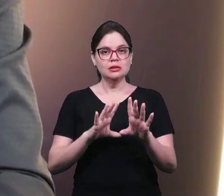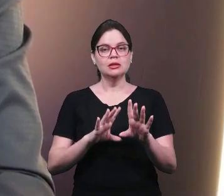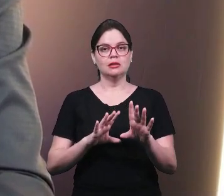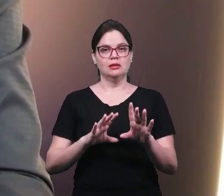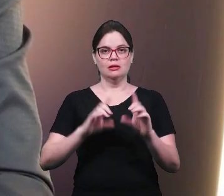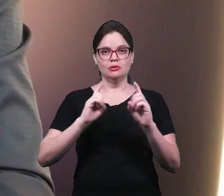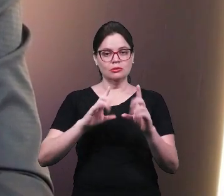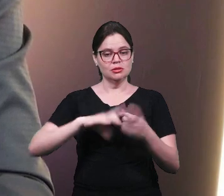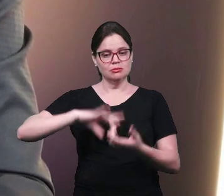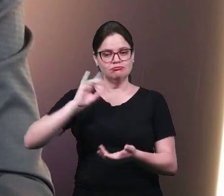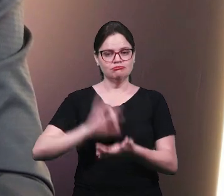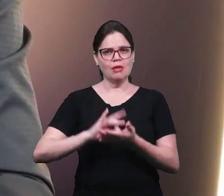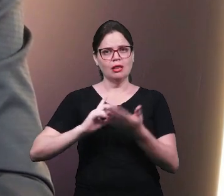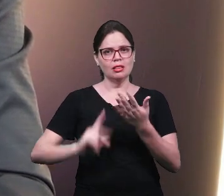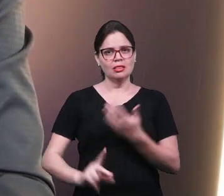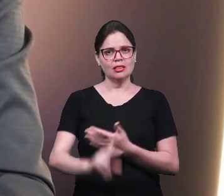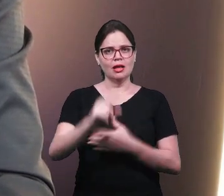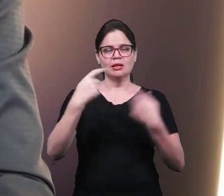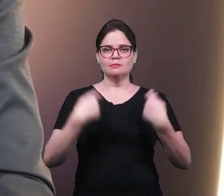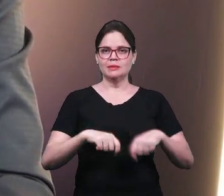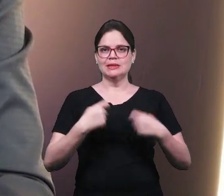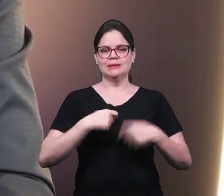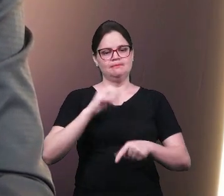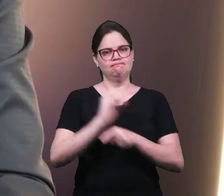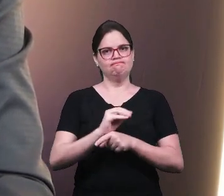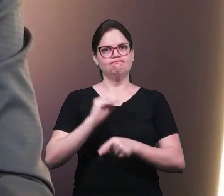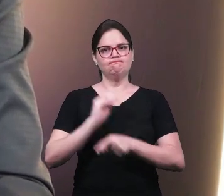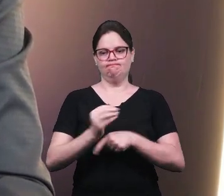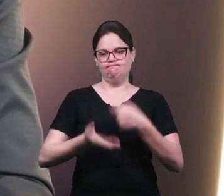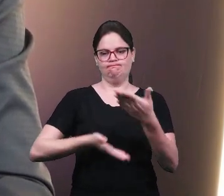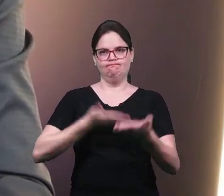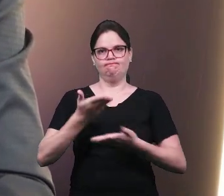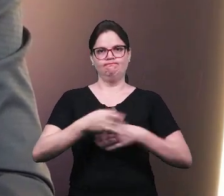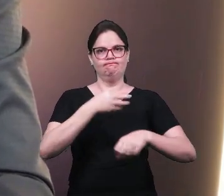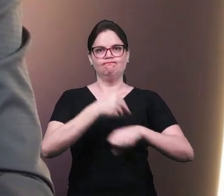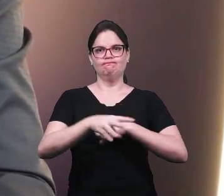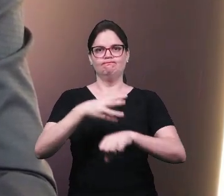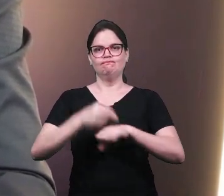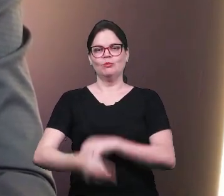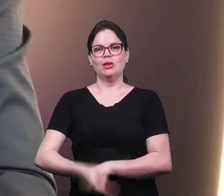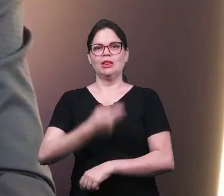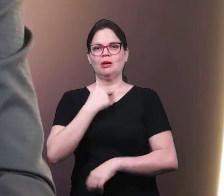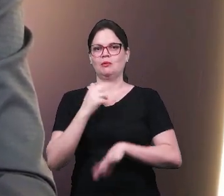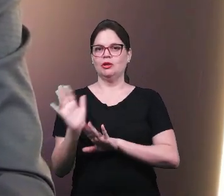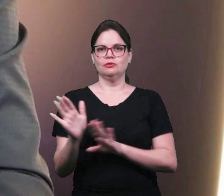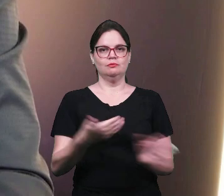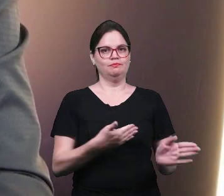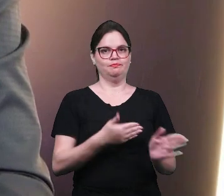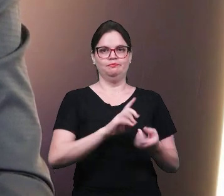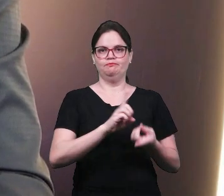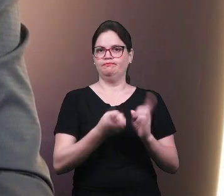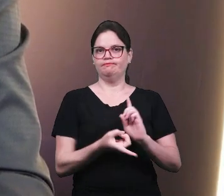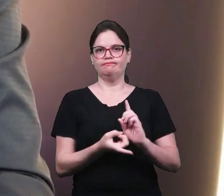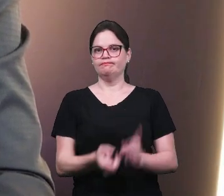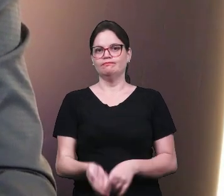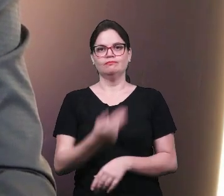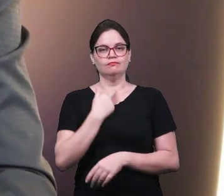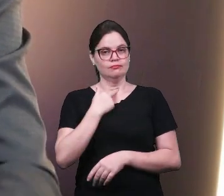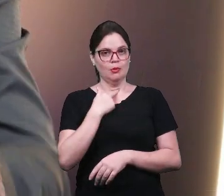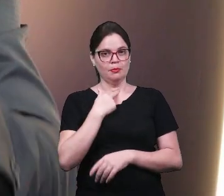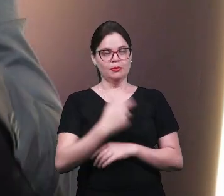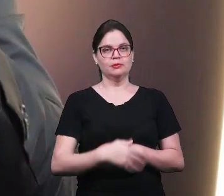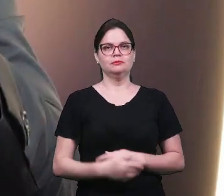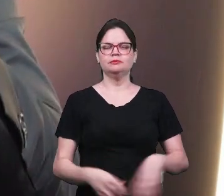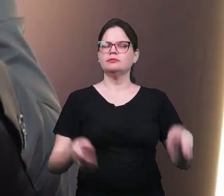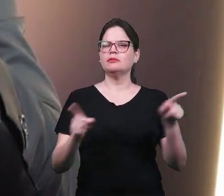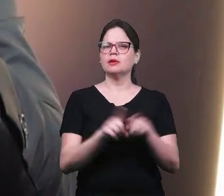do Pai, ela seja preservada, não pode ser desvirtuada. Se nós formos ver, né, nós vamos ver a